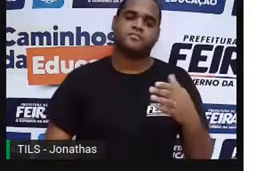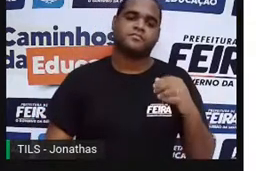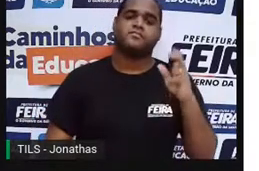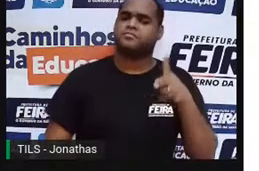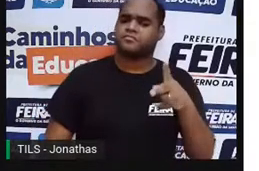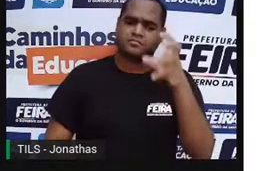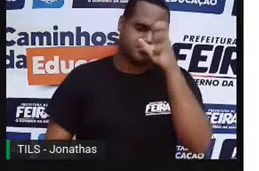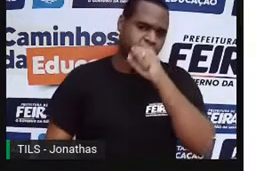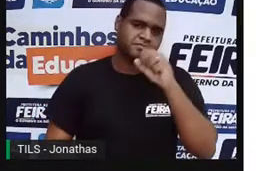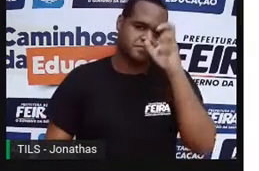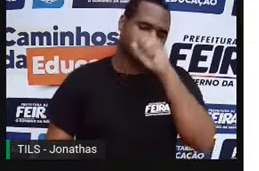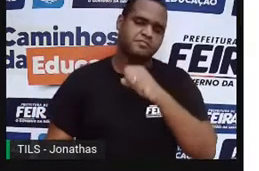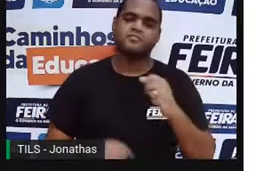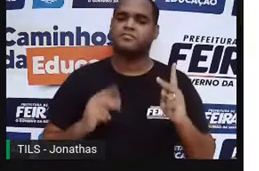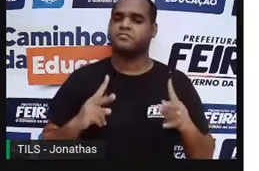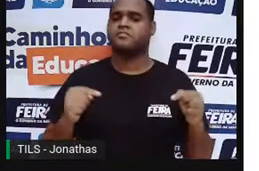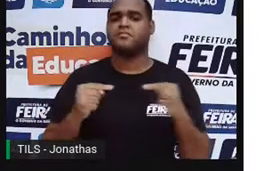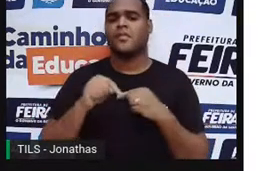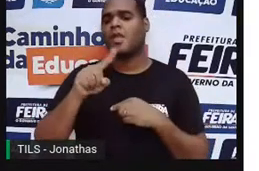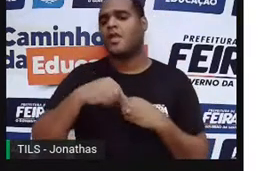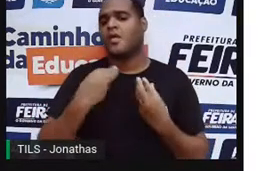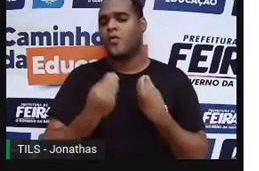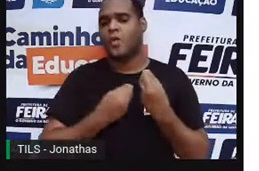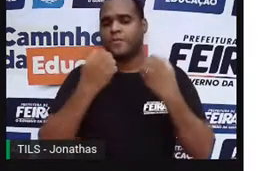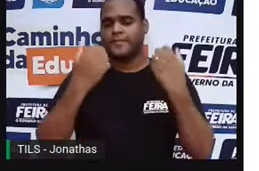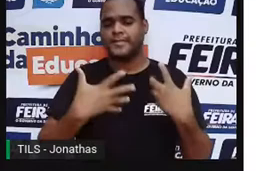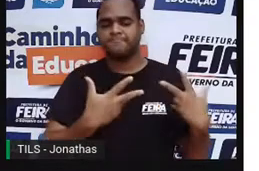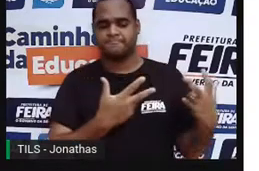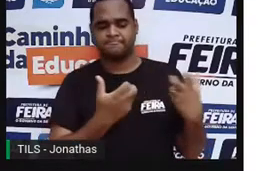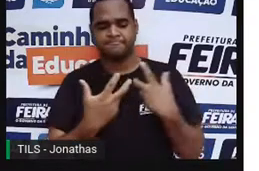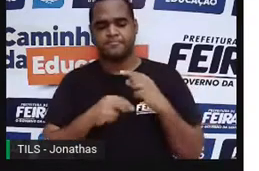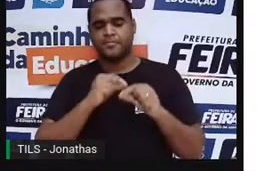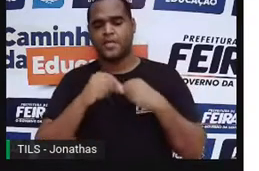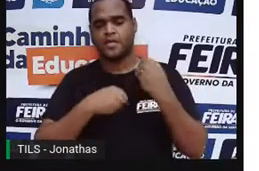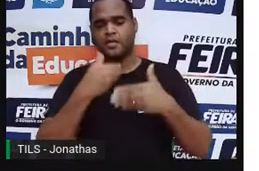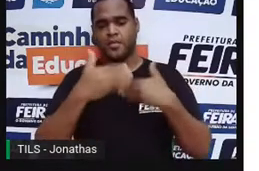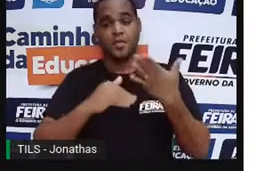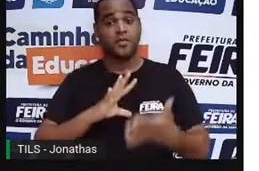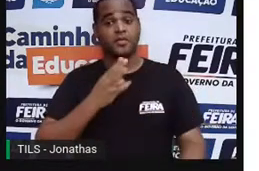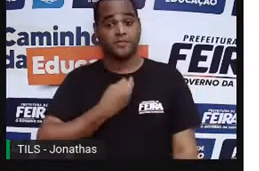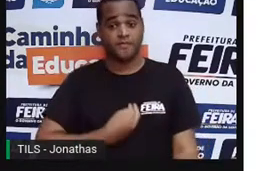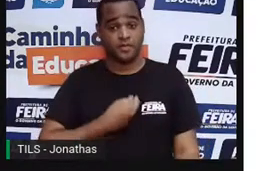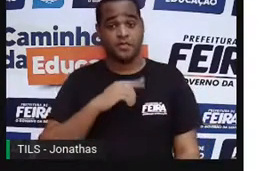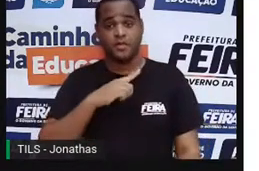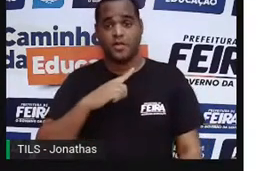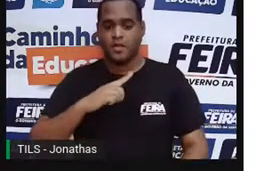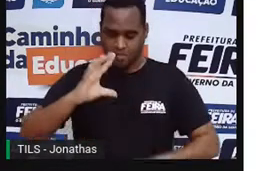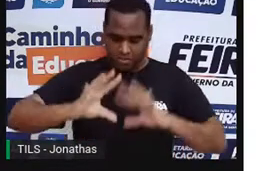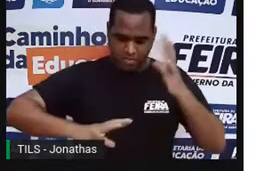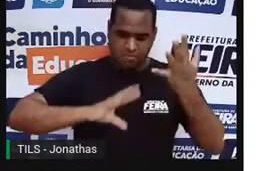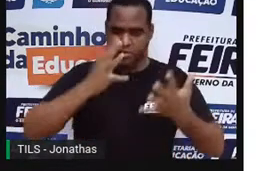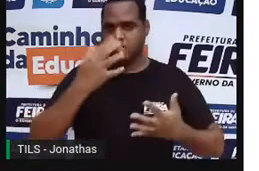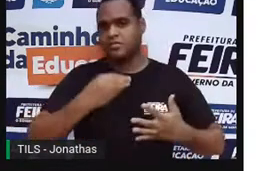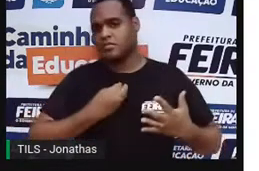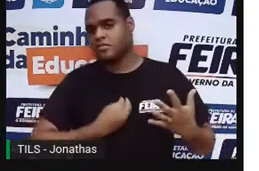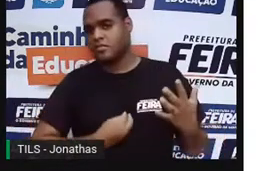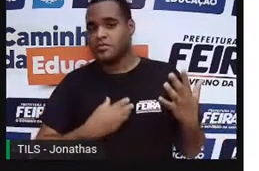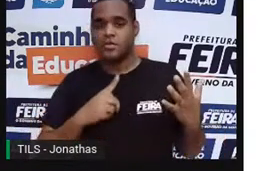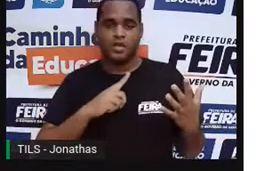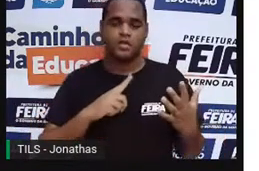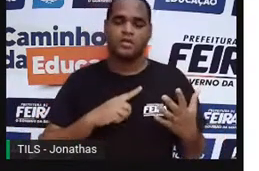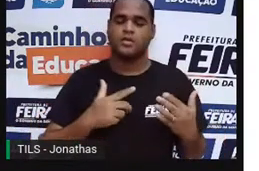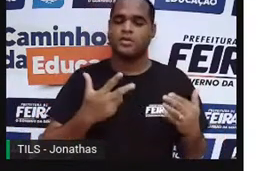Depois dessa aula de forma que você busque perceber em situações do mundo real onde você